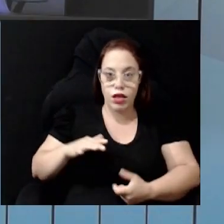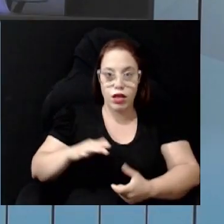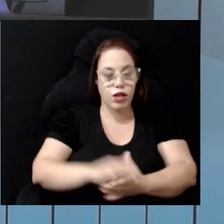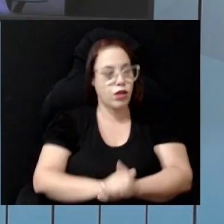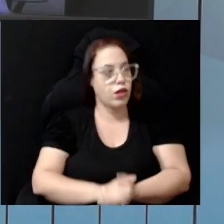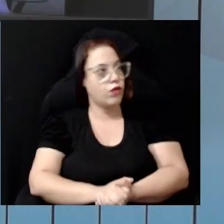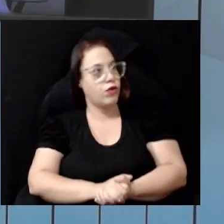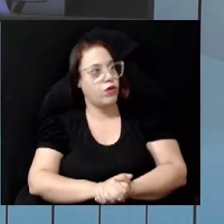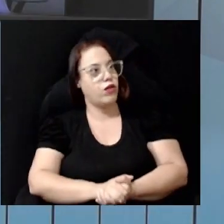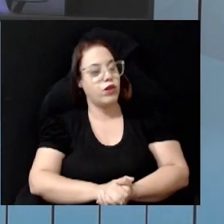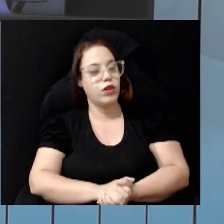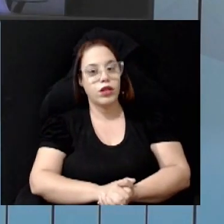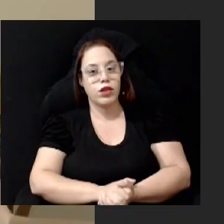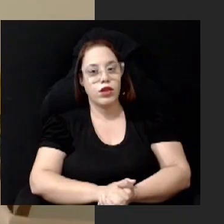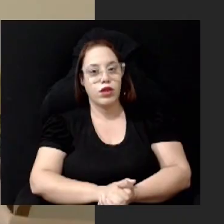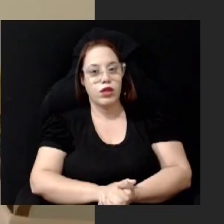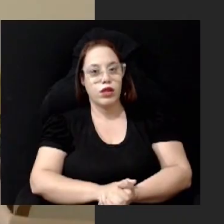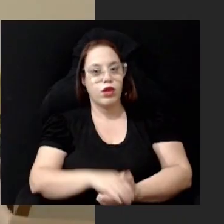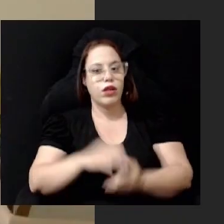crianças.